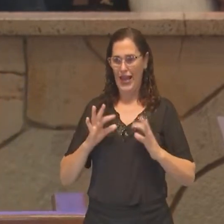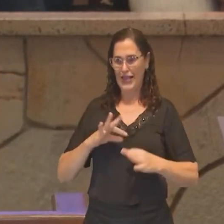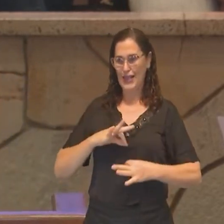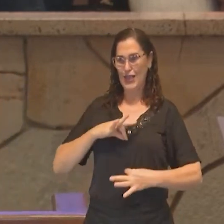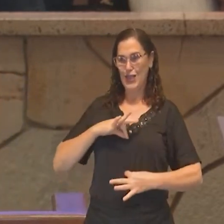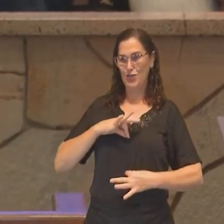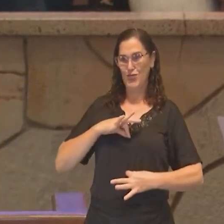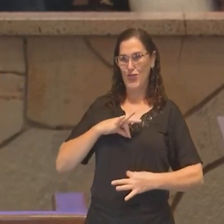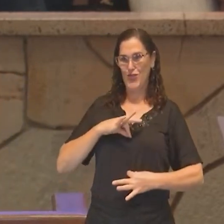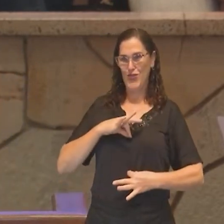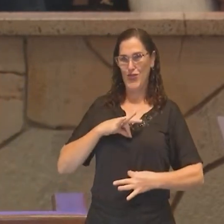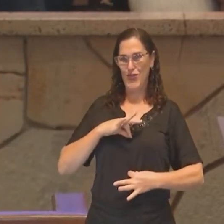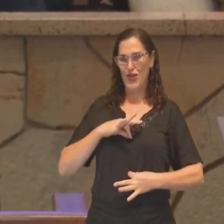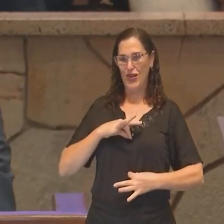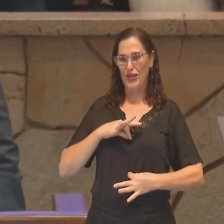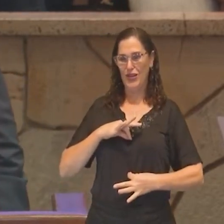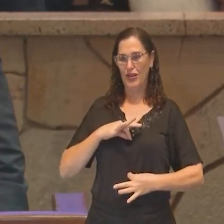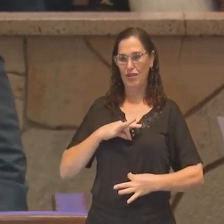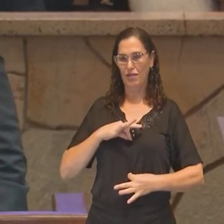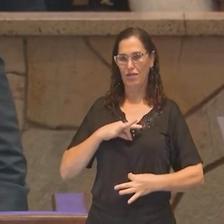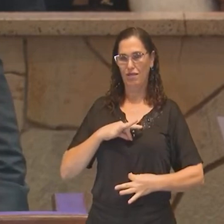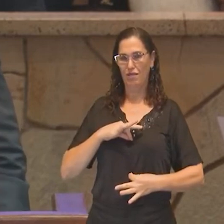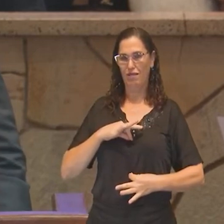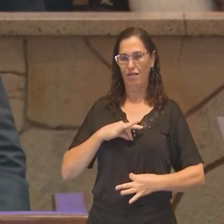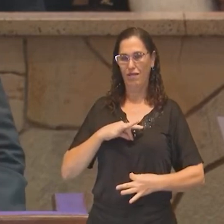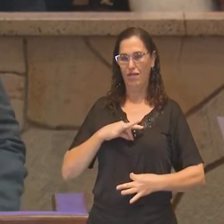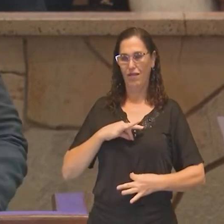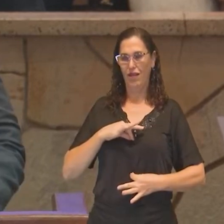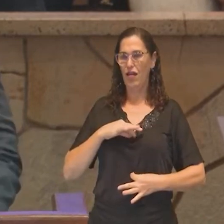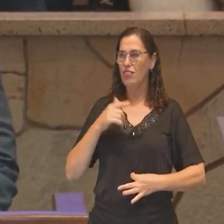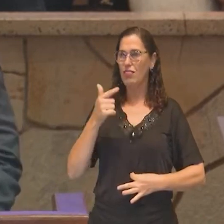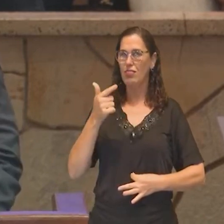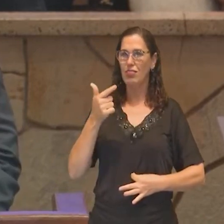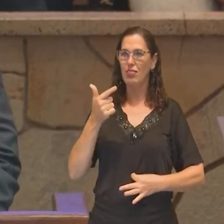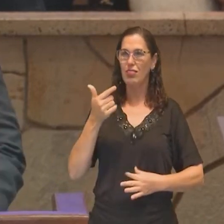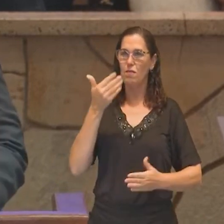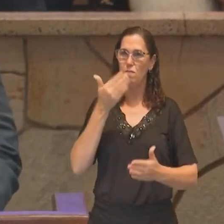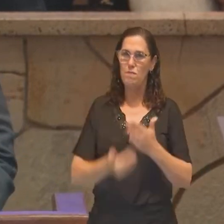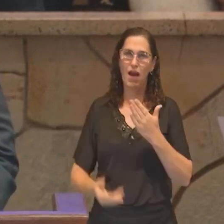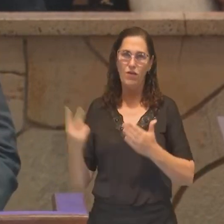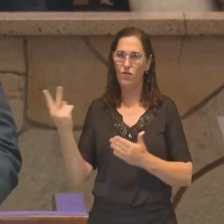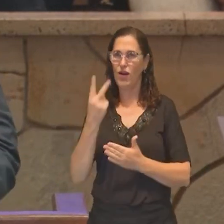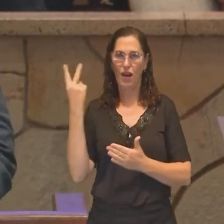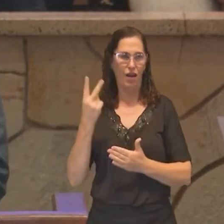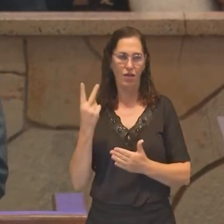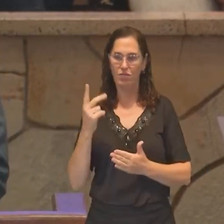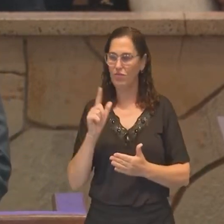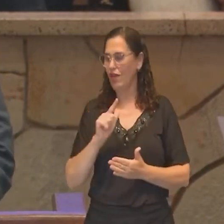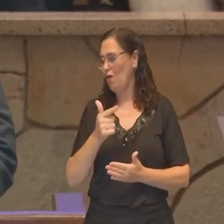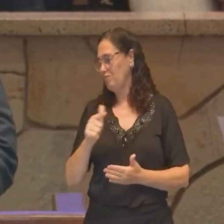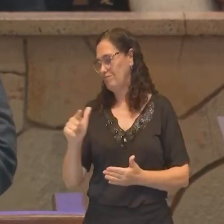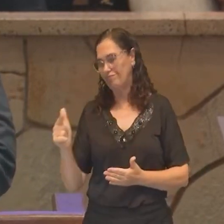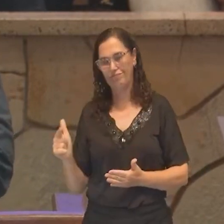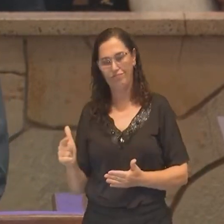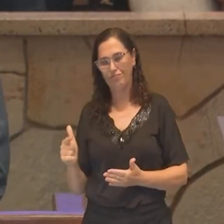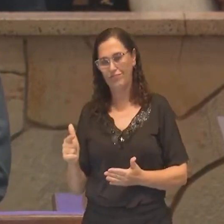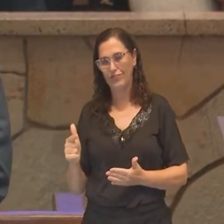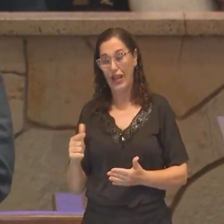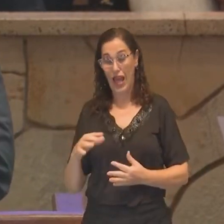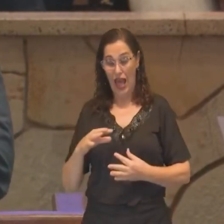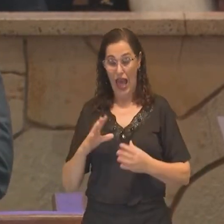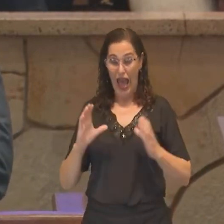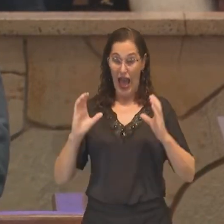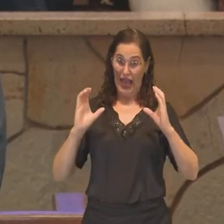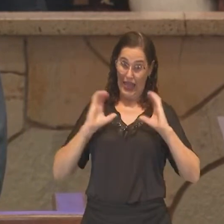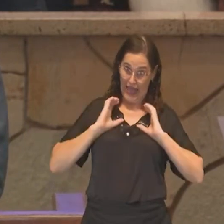espiritual não perde o valor. A riqueza espiritual não